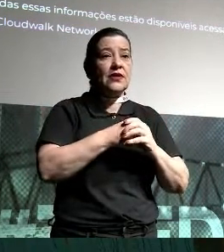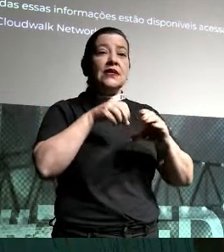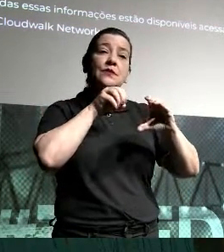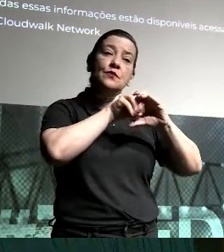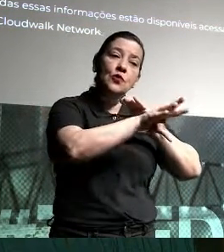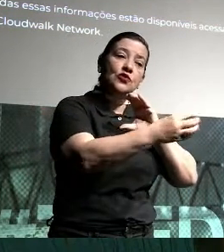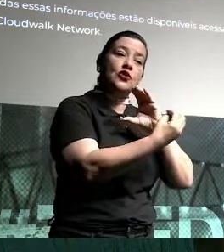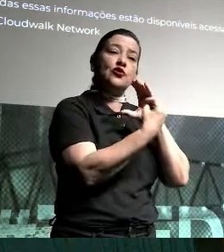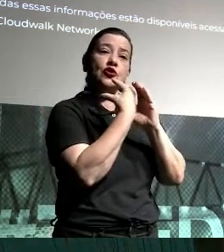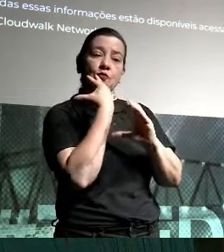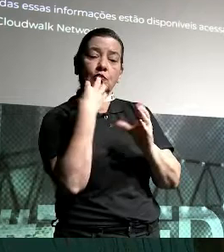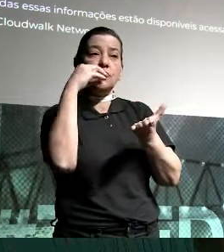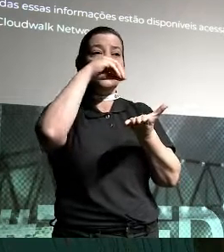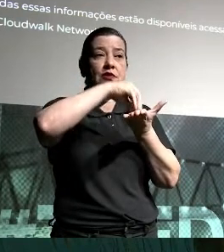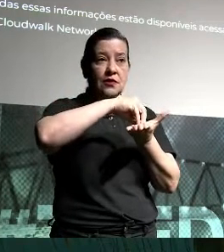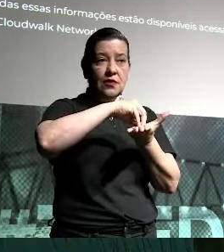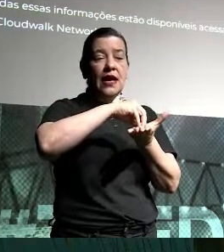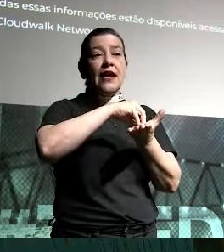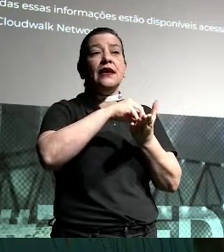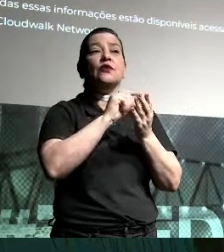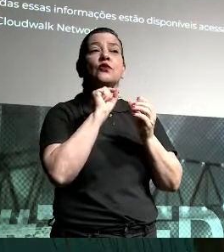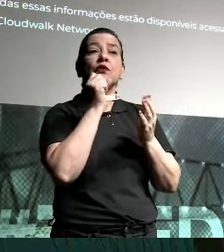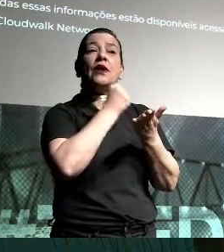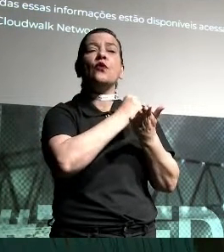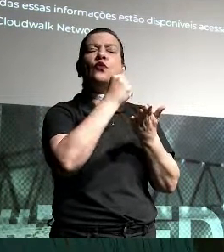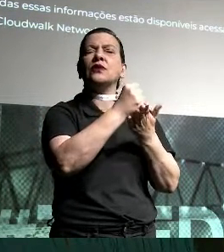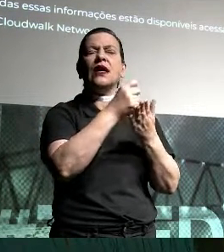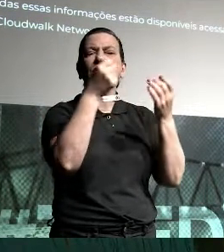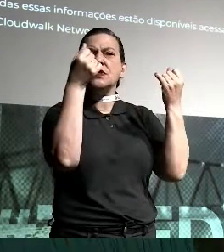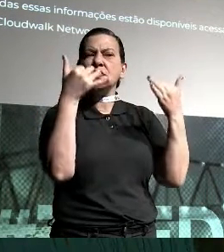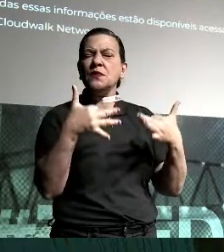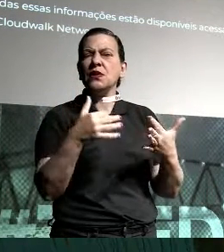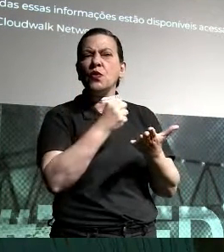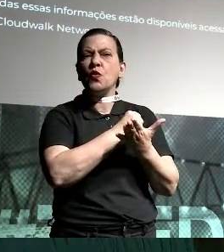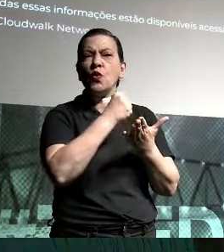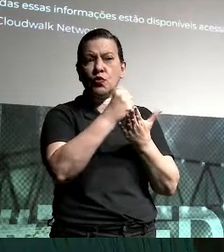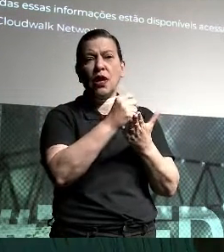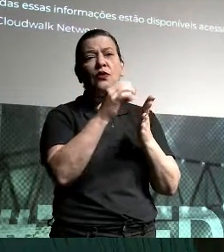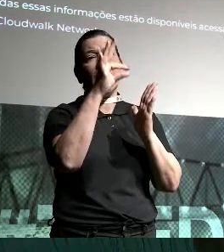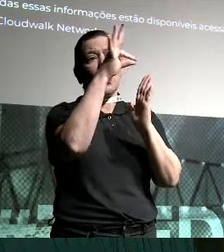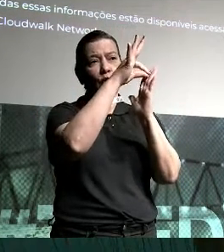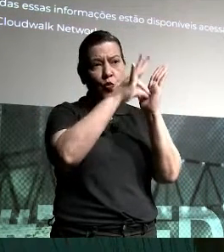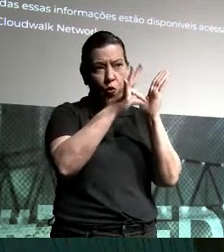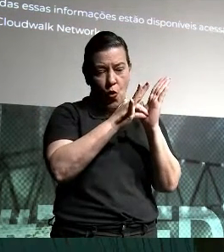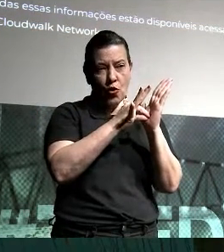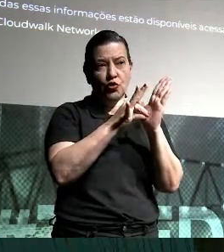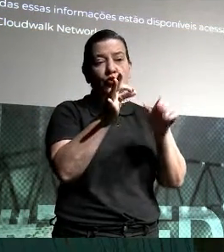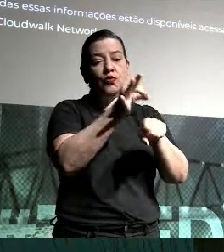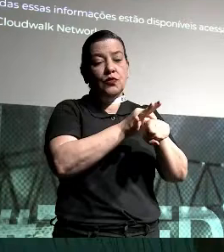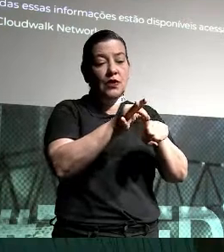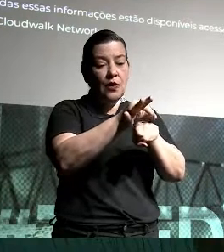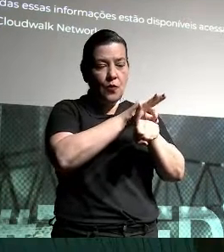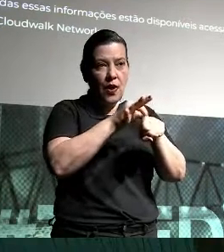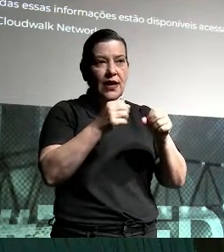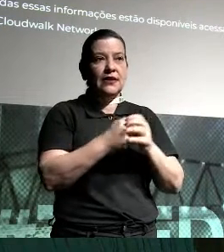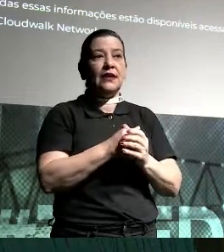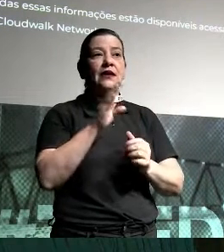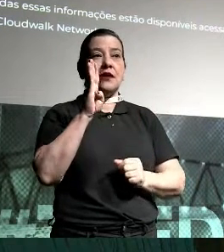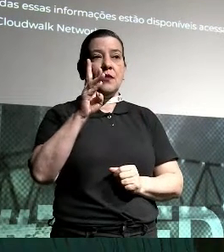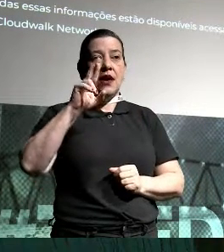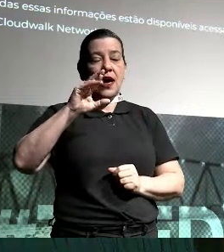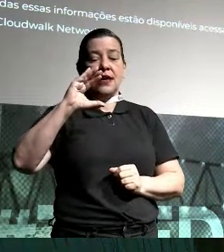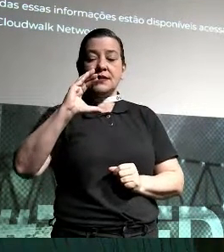de tudo que tem num contrato. Quando eu falo de contrato, é o código da moeda, tá? Então, o BRLC ele é um